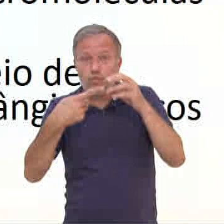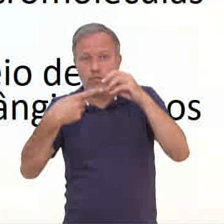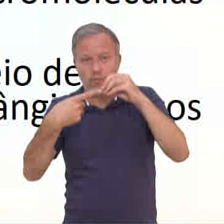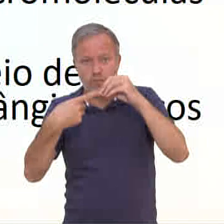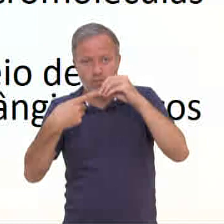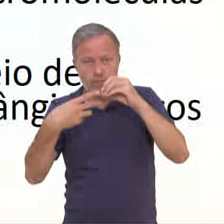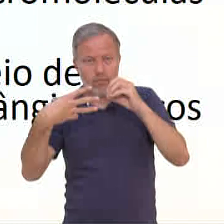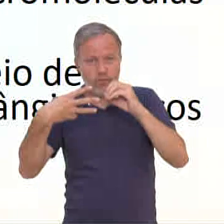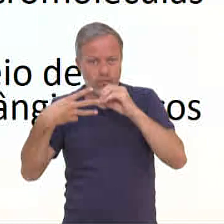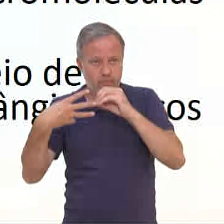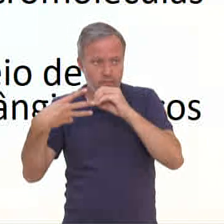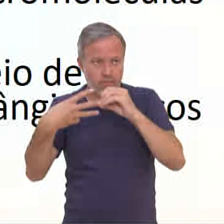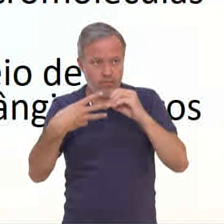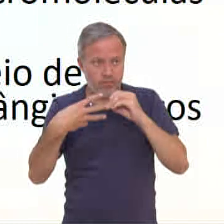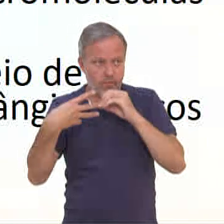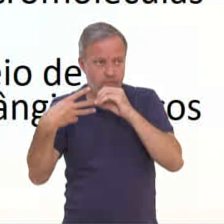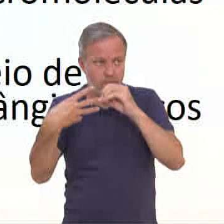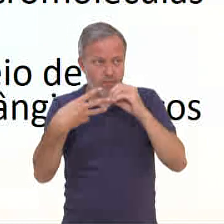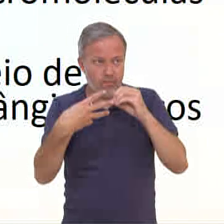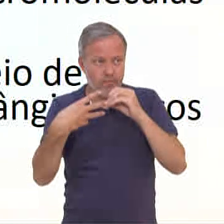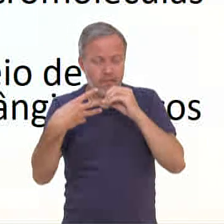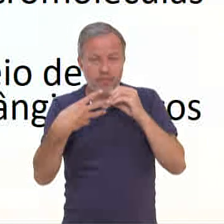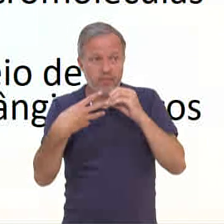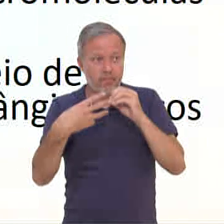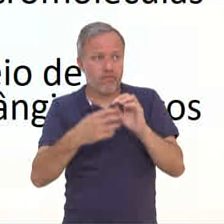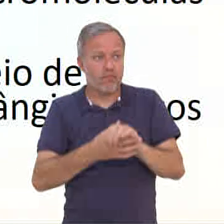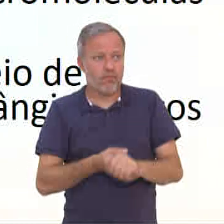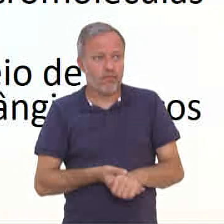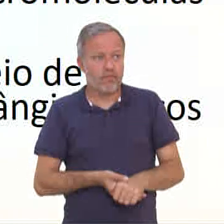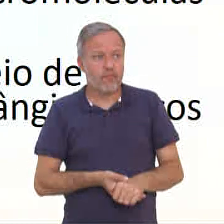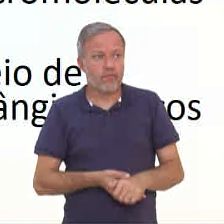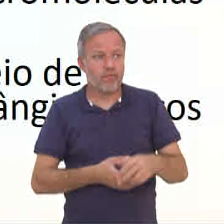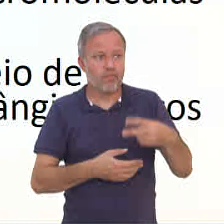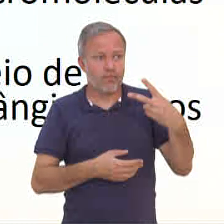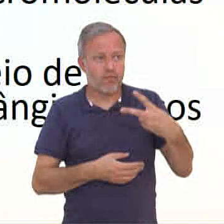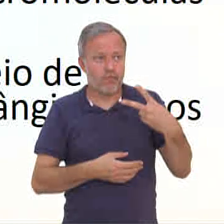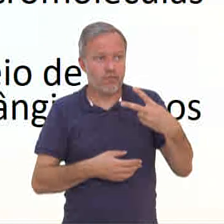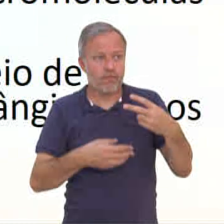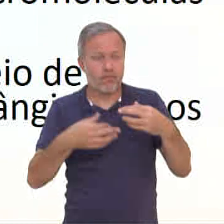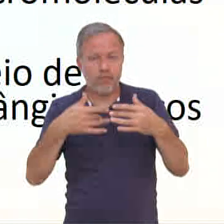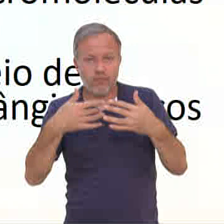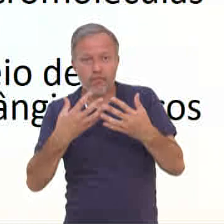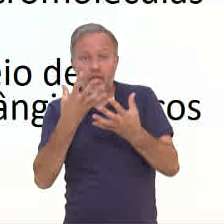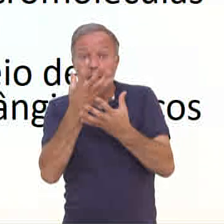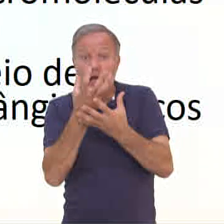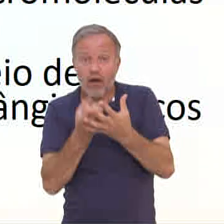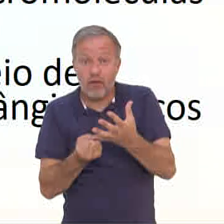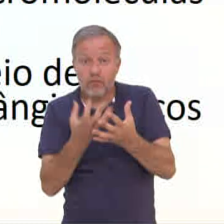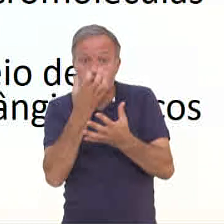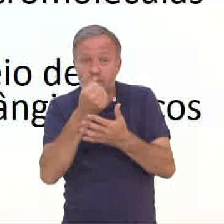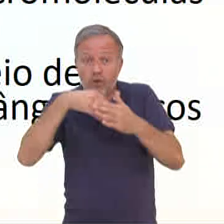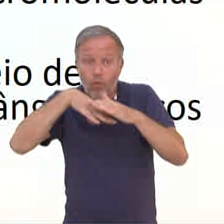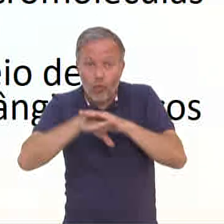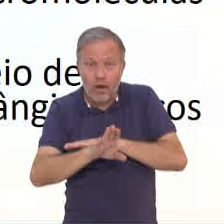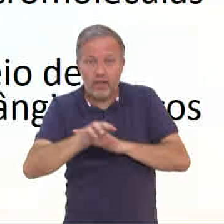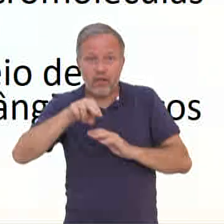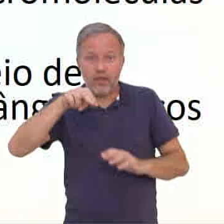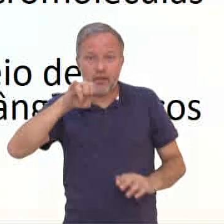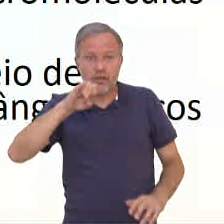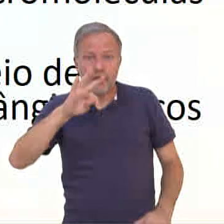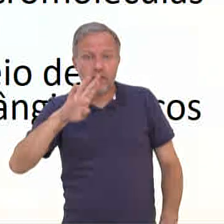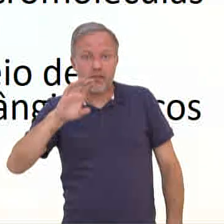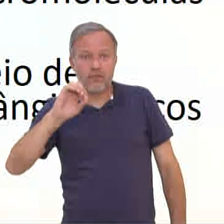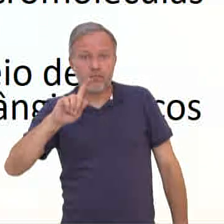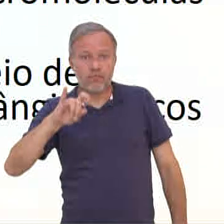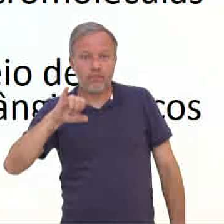pluricelulares, autotróficos facultativos. 2. O material nutritivo de reserva é o glicogênio. 4.